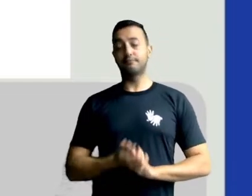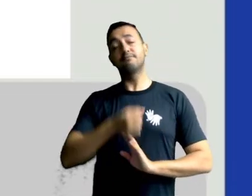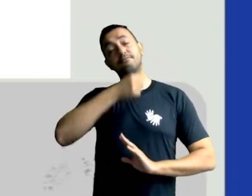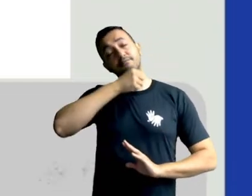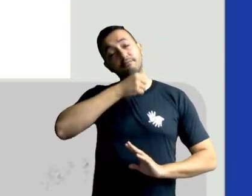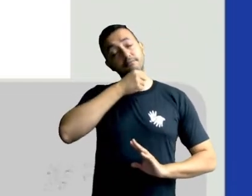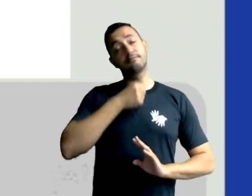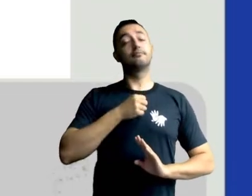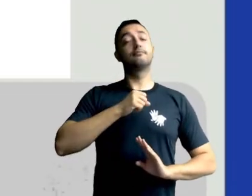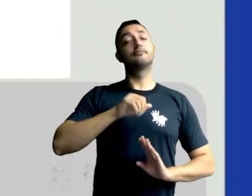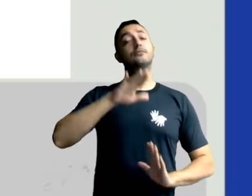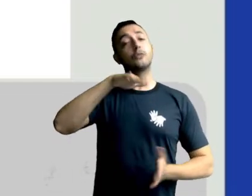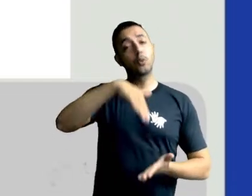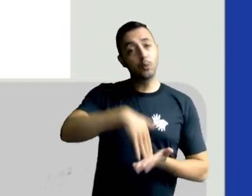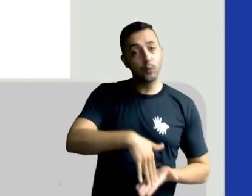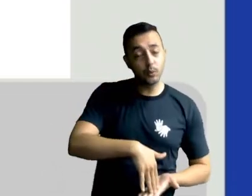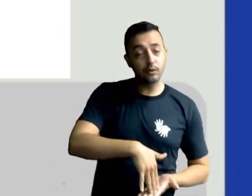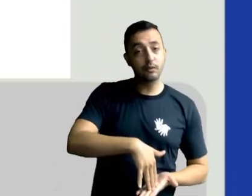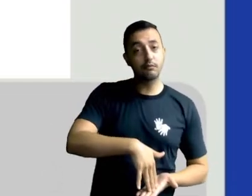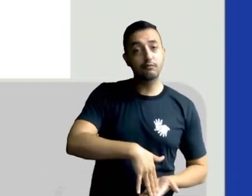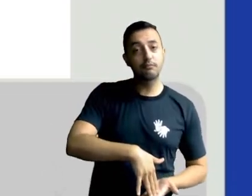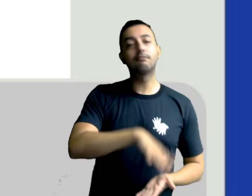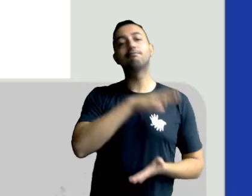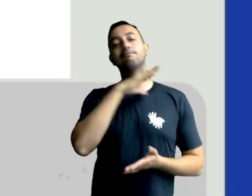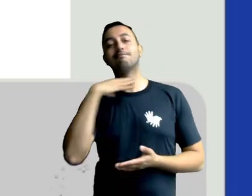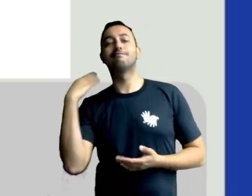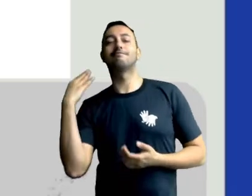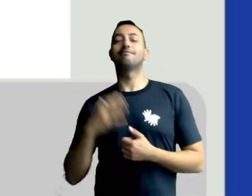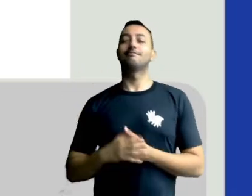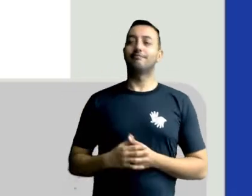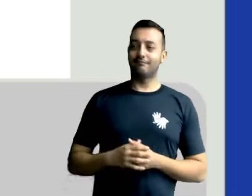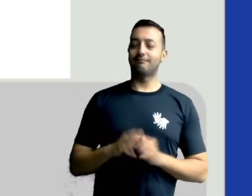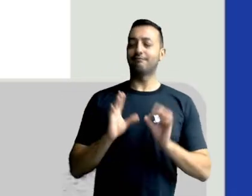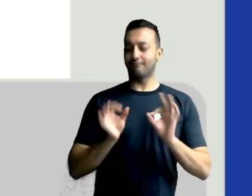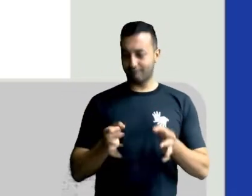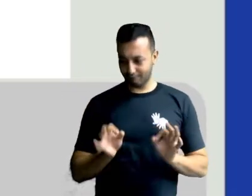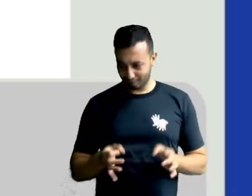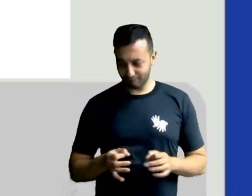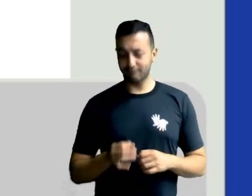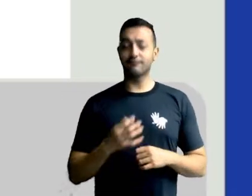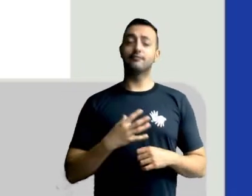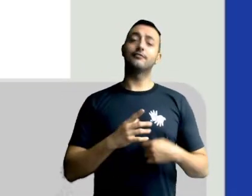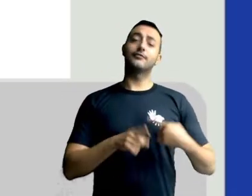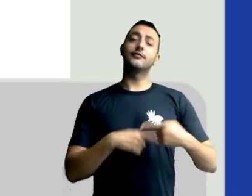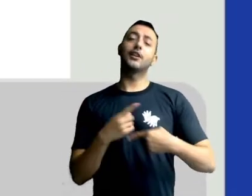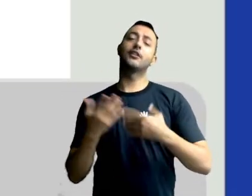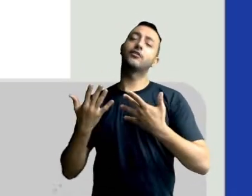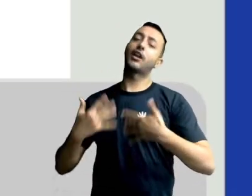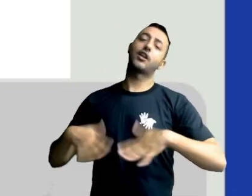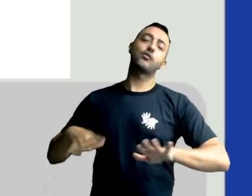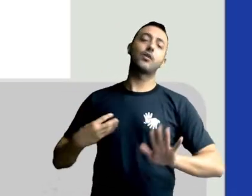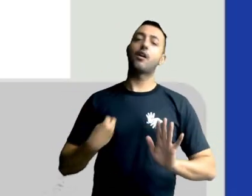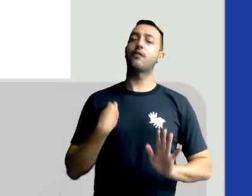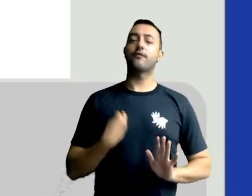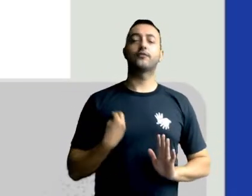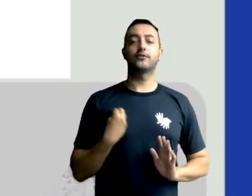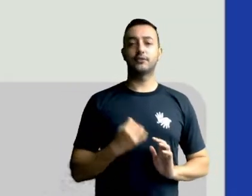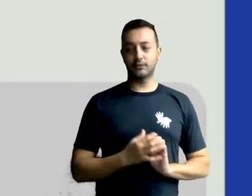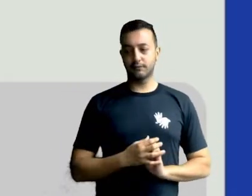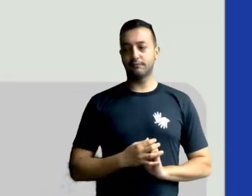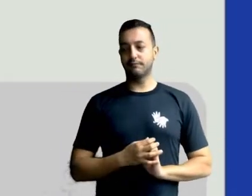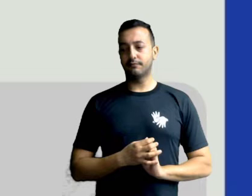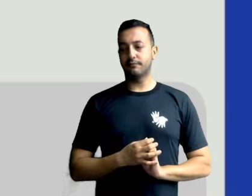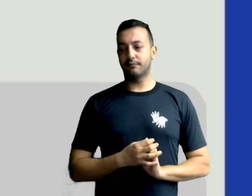filhos, envelhece e, por último, a gente morre. Isso mesmo, é o ciclo natural da